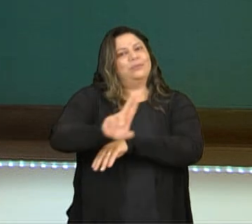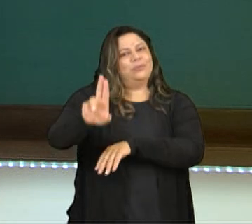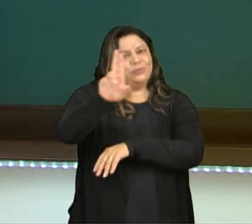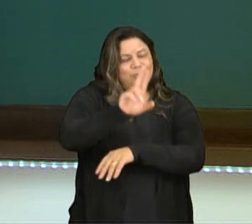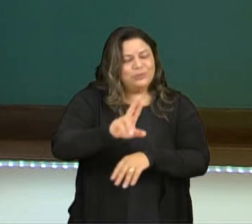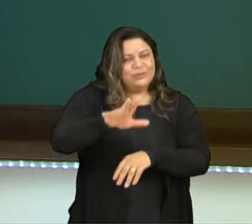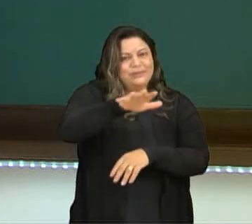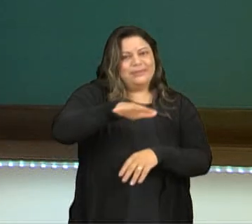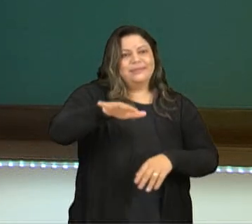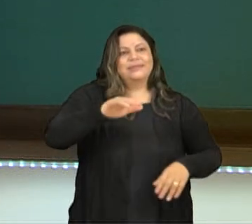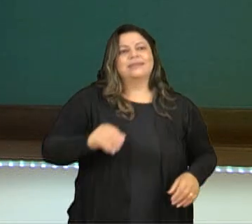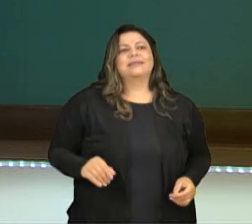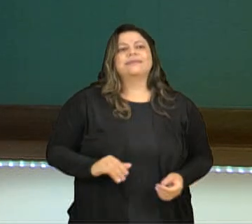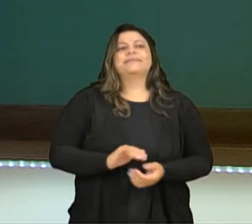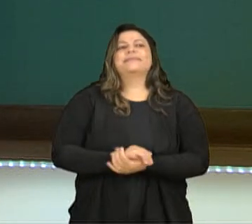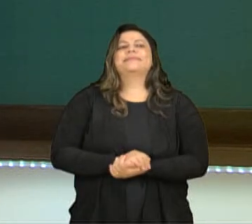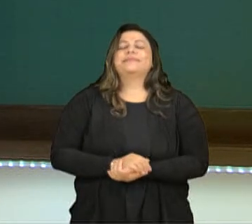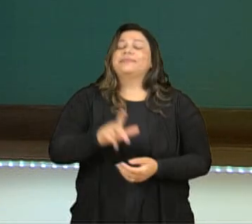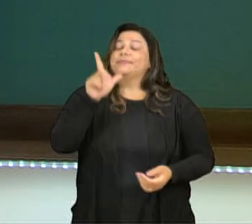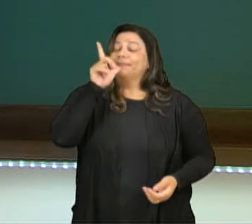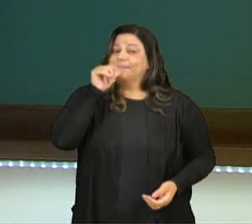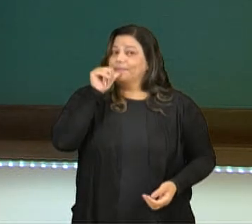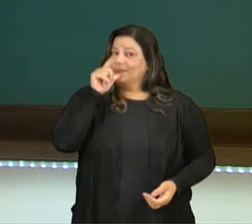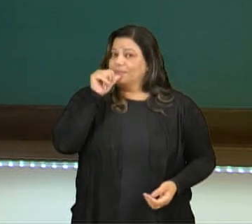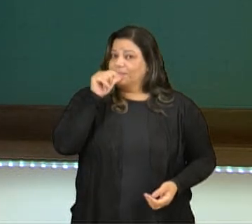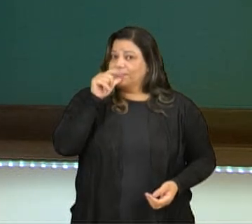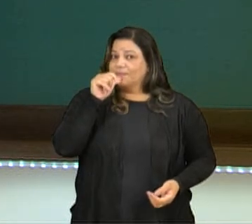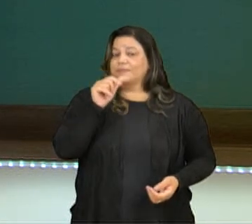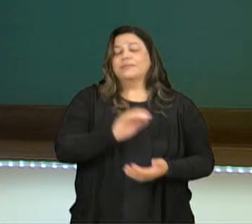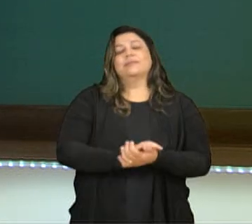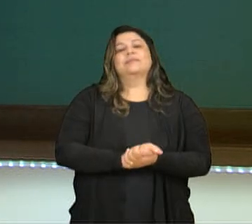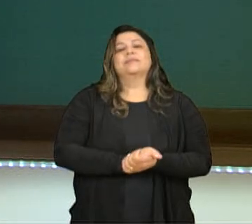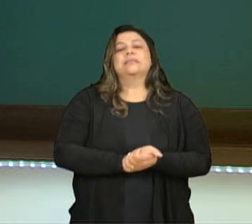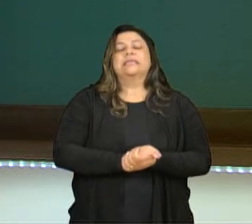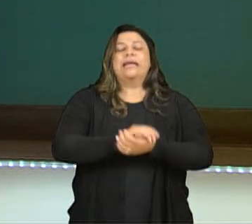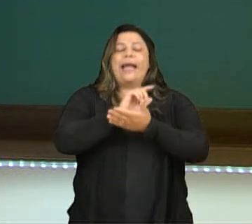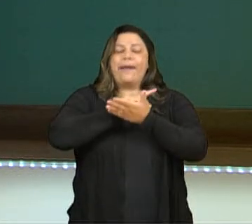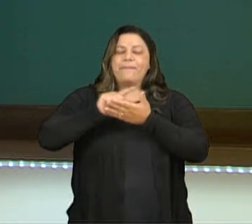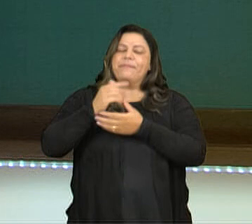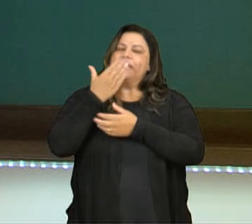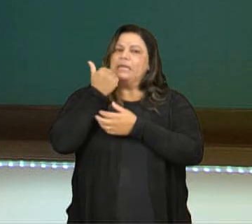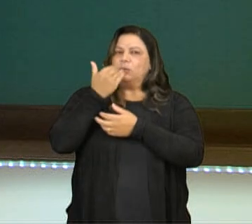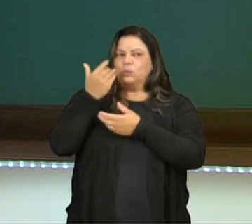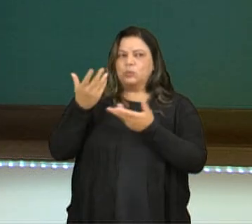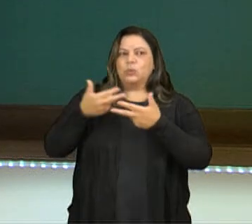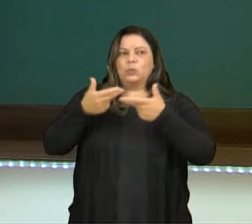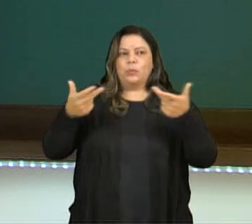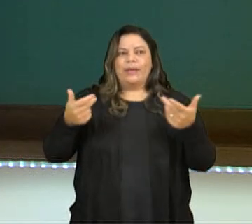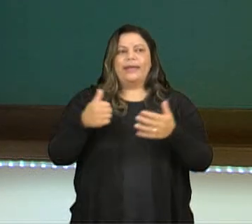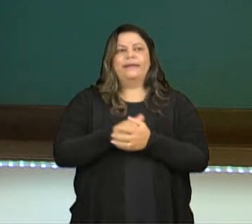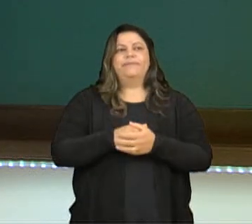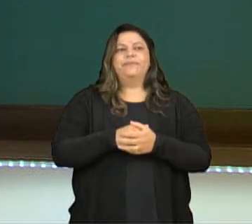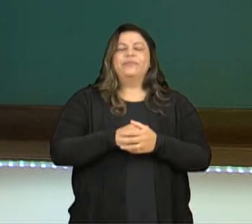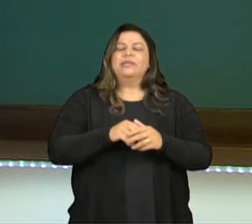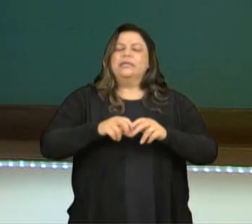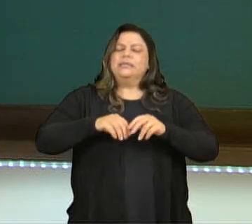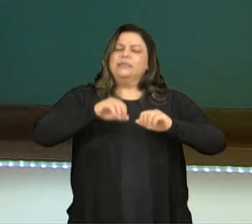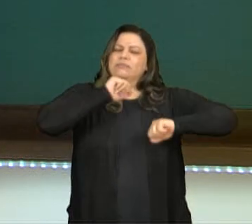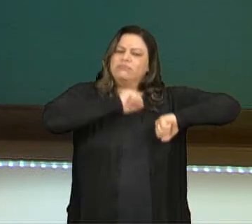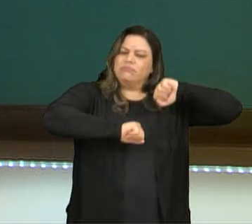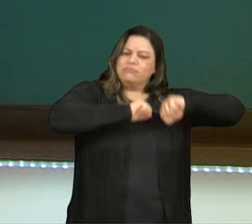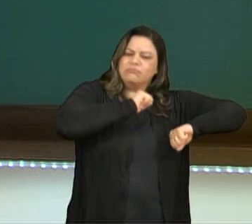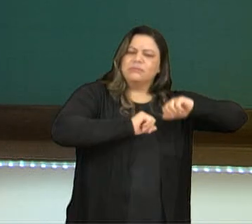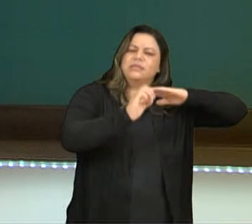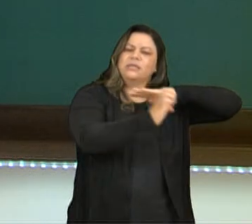áreas, né? Água, consumo humano, indústria agropecuária. Então é uma fonte